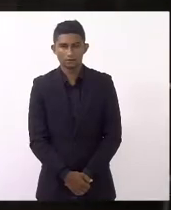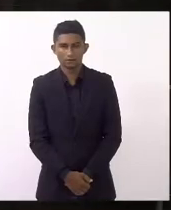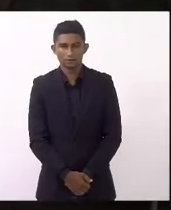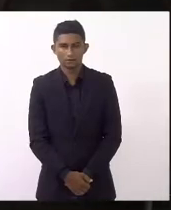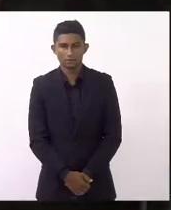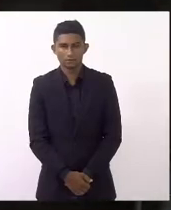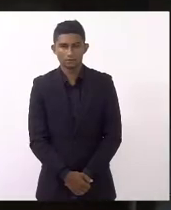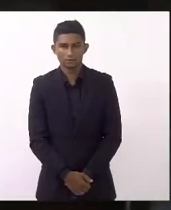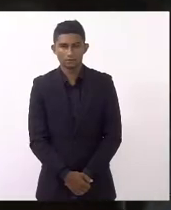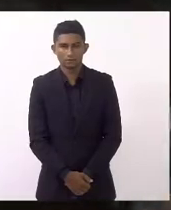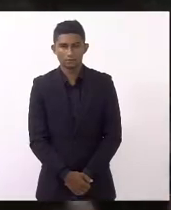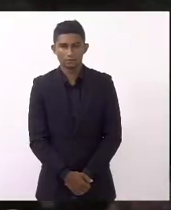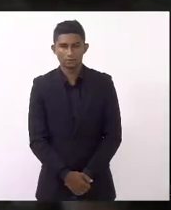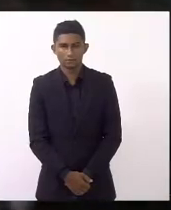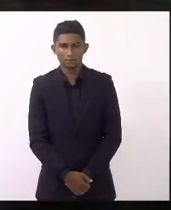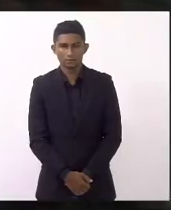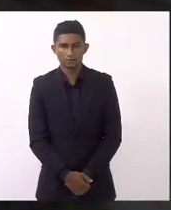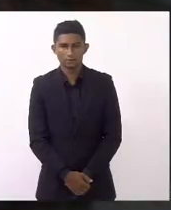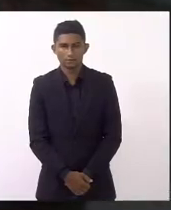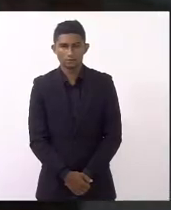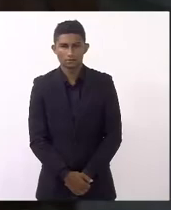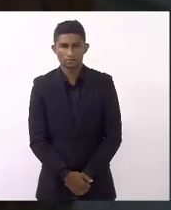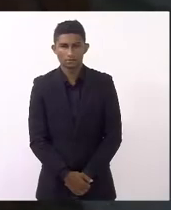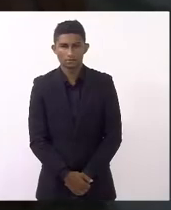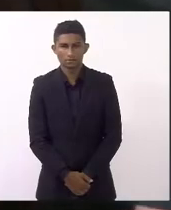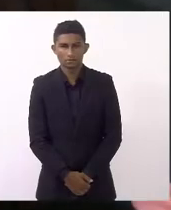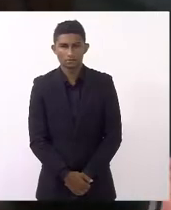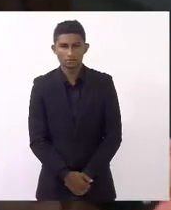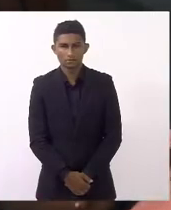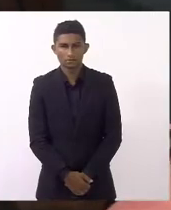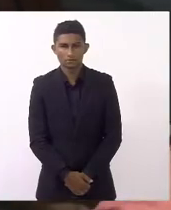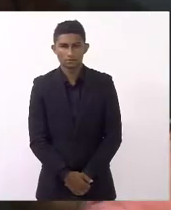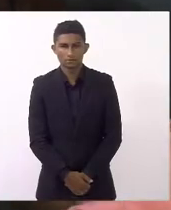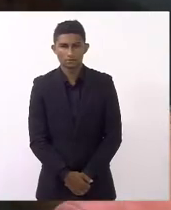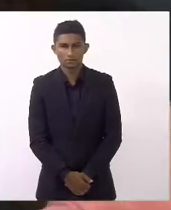E aí E aí